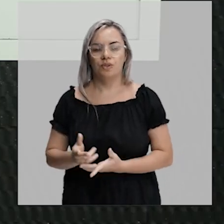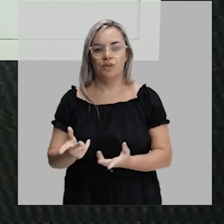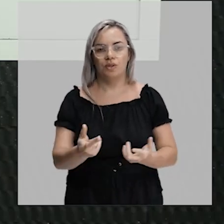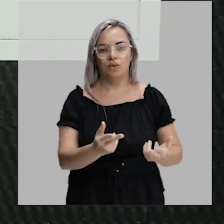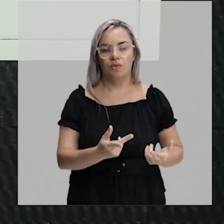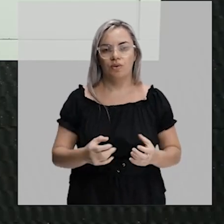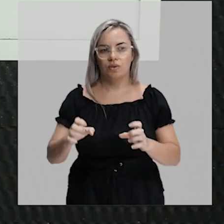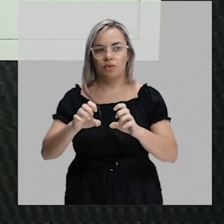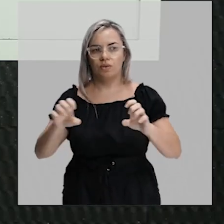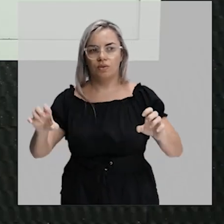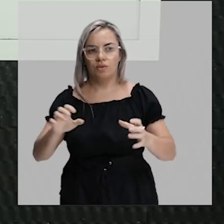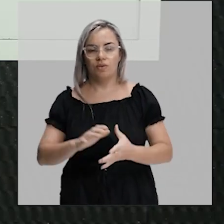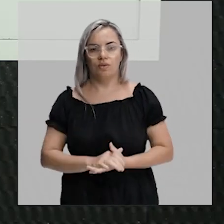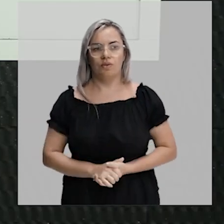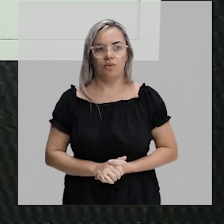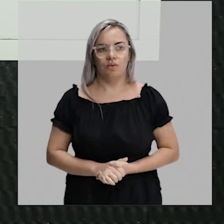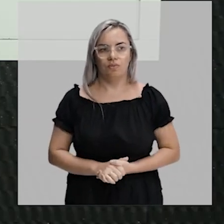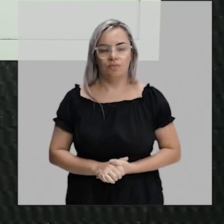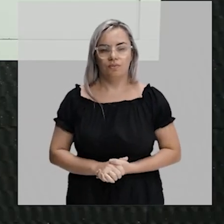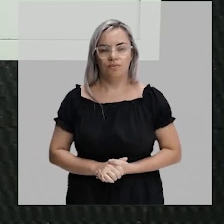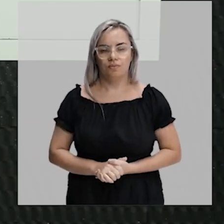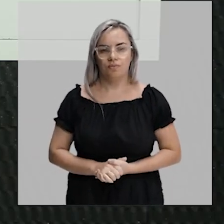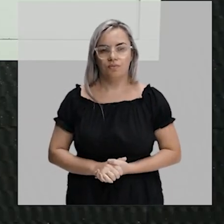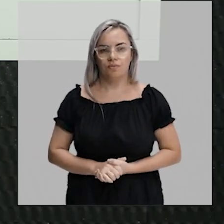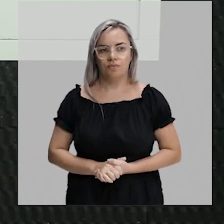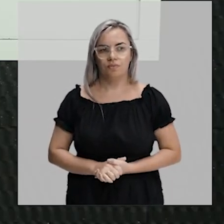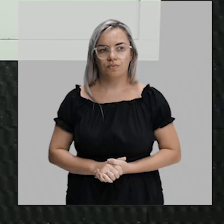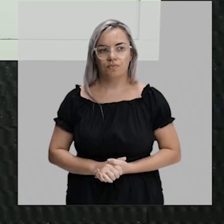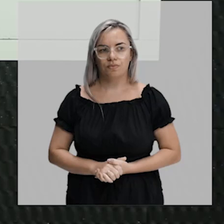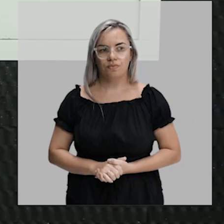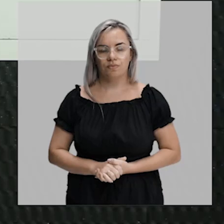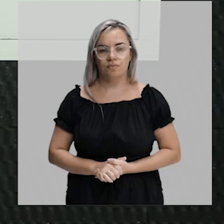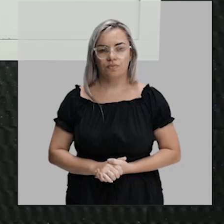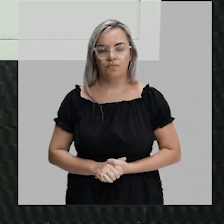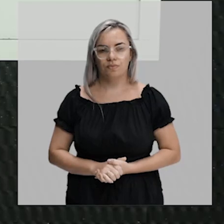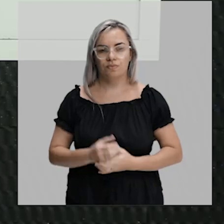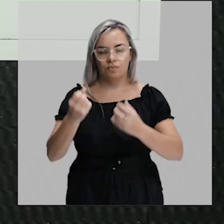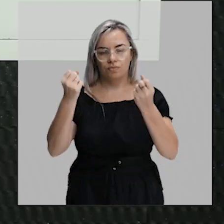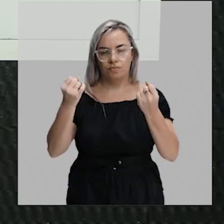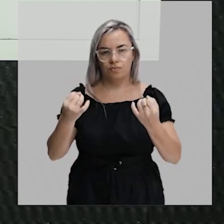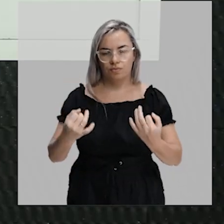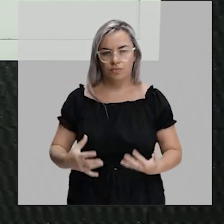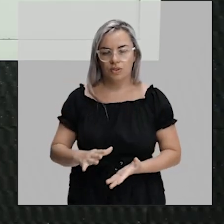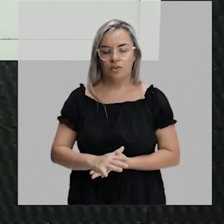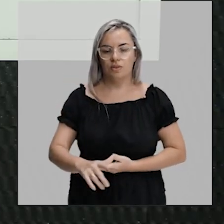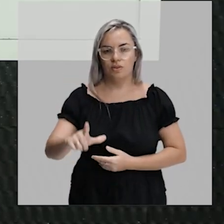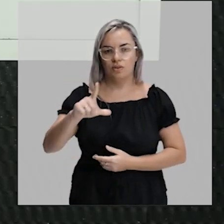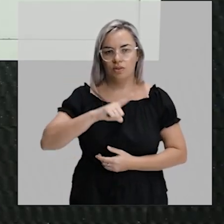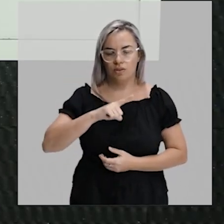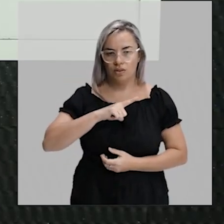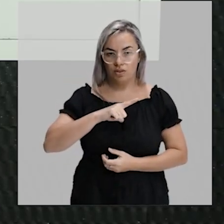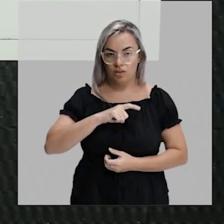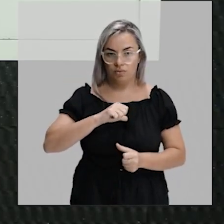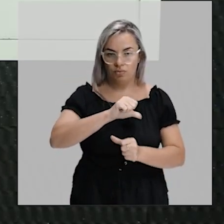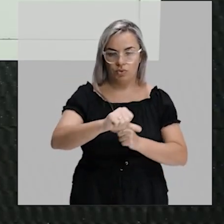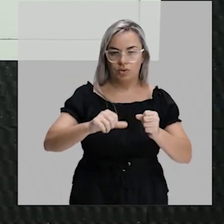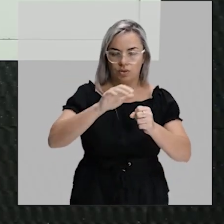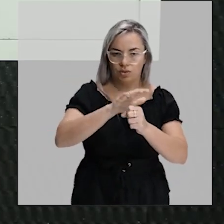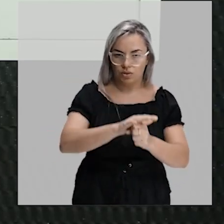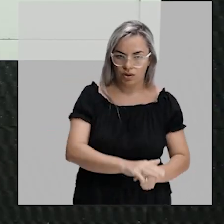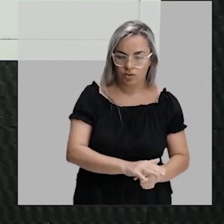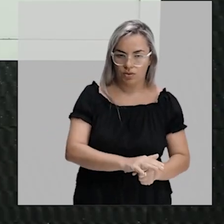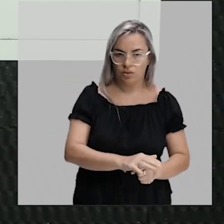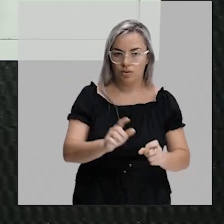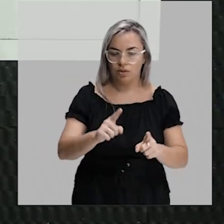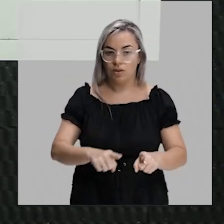Então a temperatura é constante, ou seja, vai haver mudança da pressão e vai haver